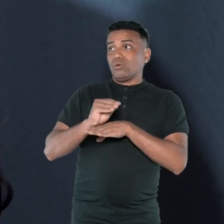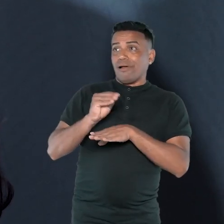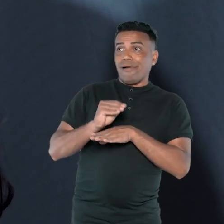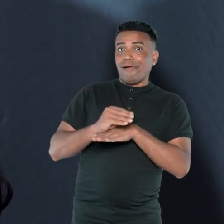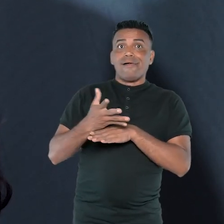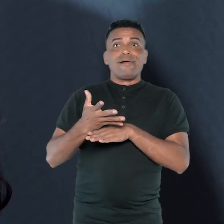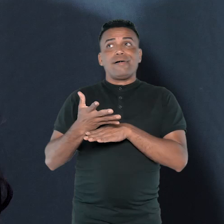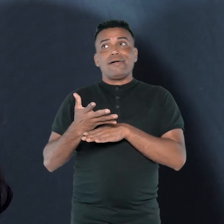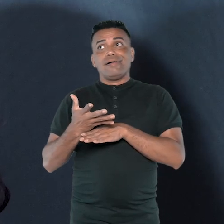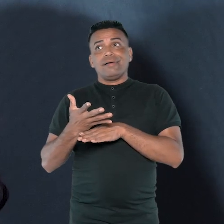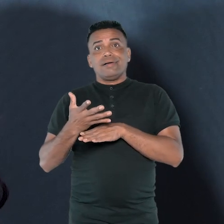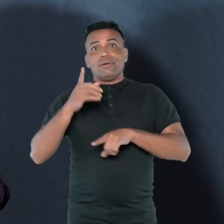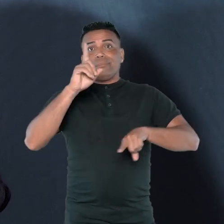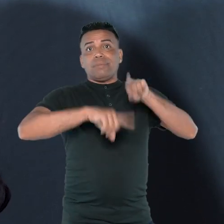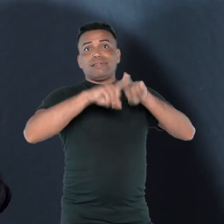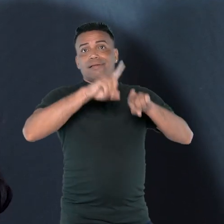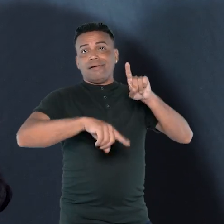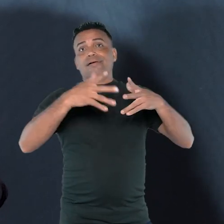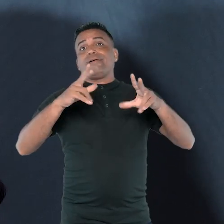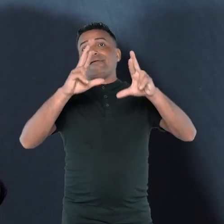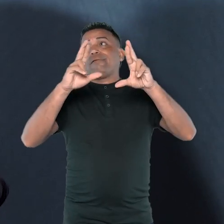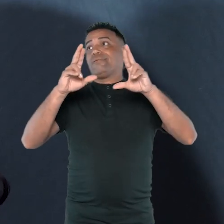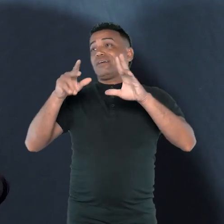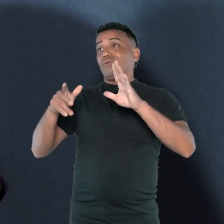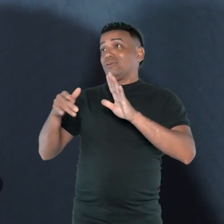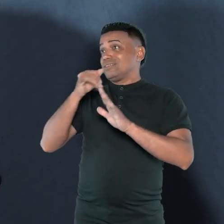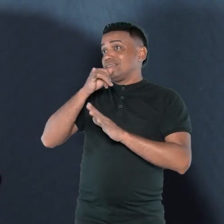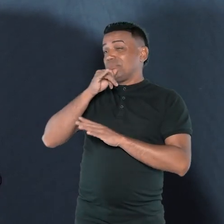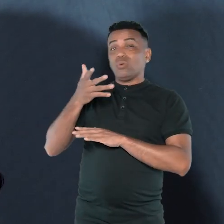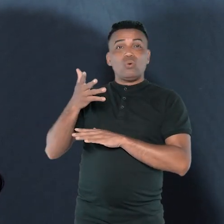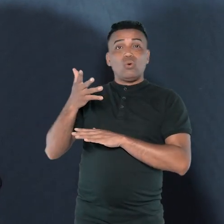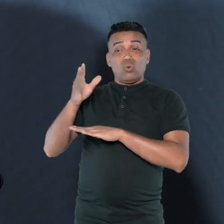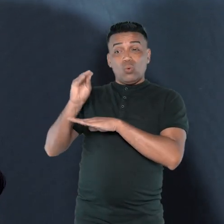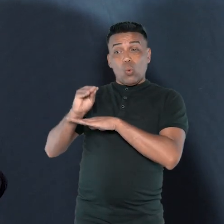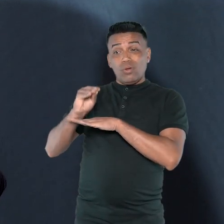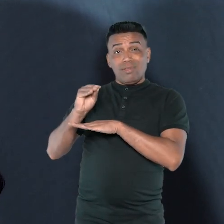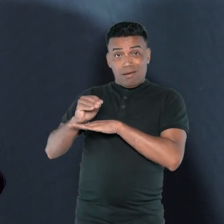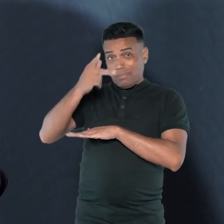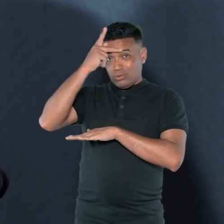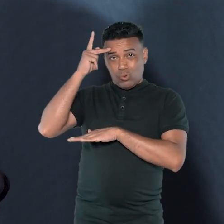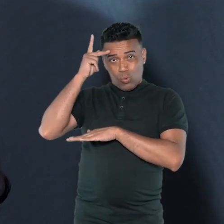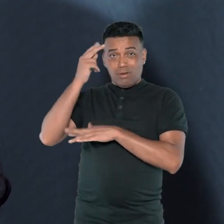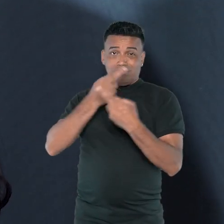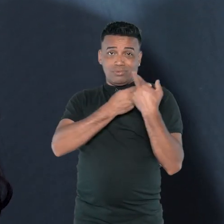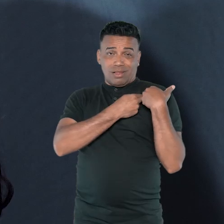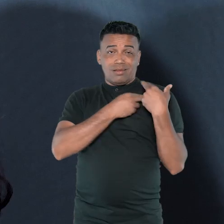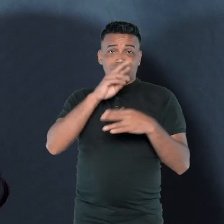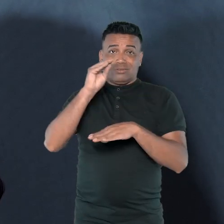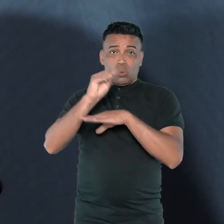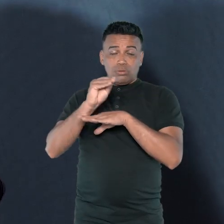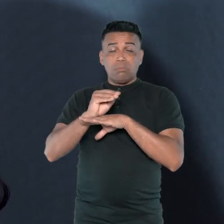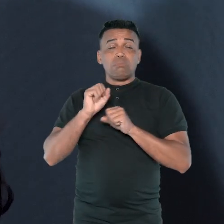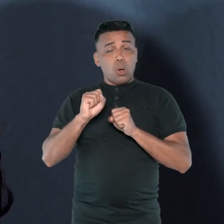lidar com dejetos, ele tem um quê de insalubre. Aquele que quem cuida, né, pode fazer isso com toda a